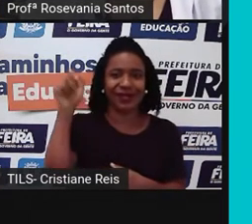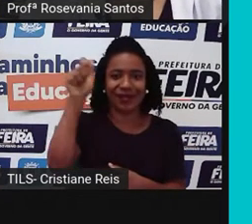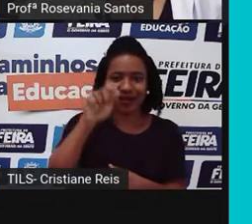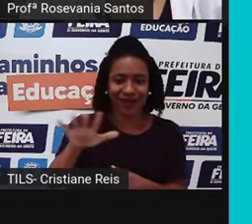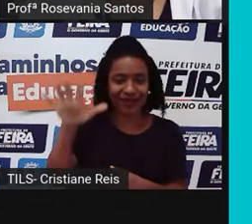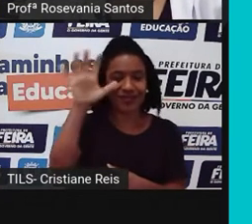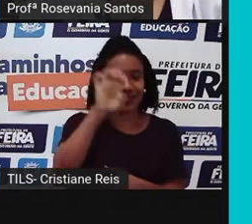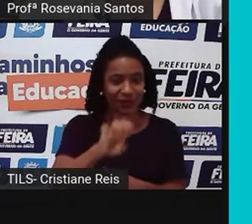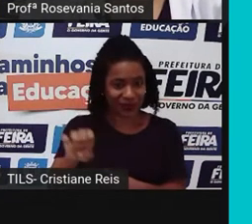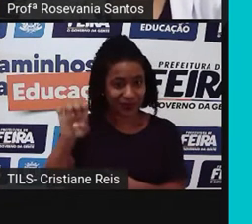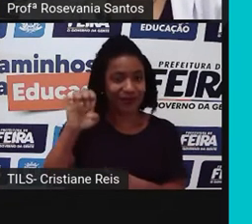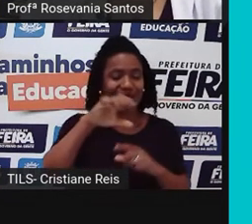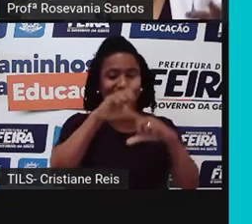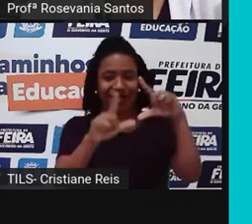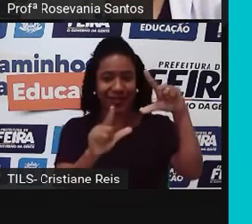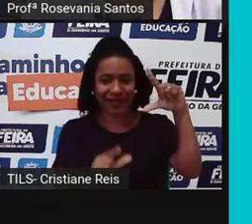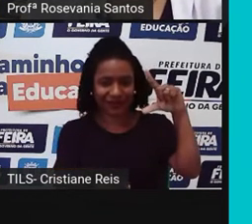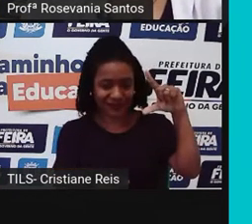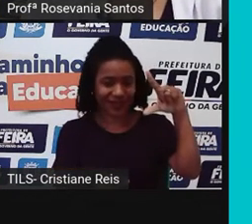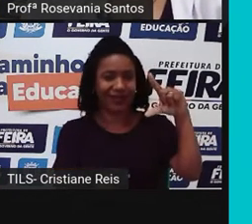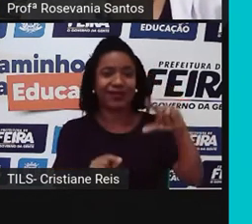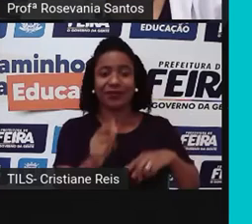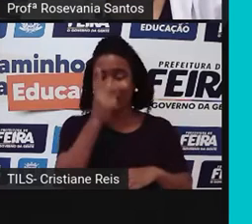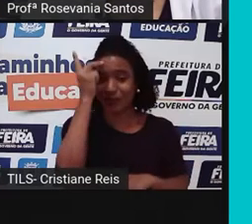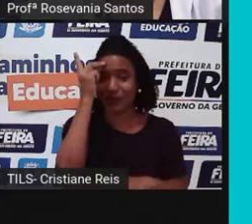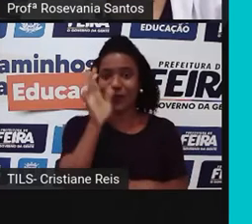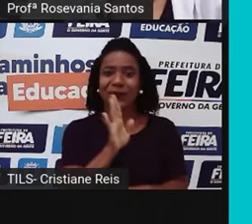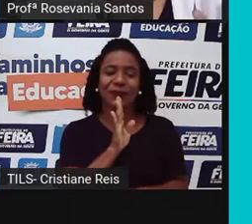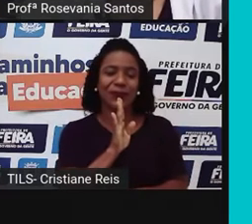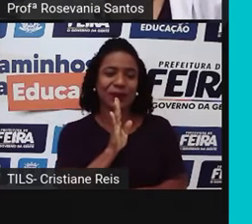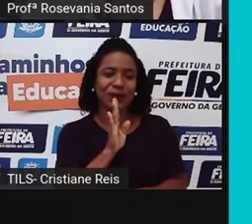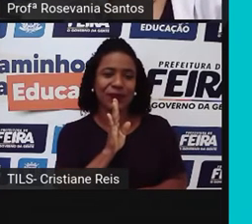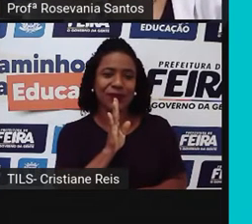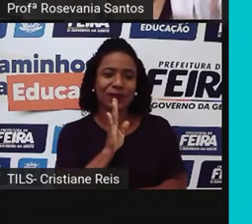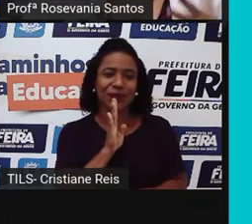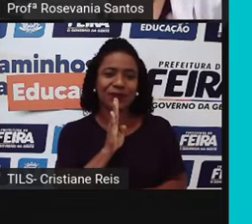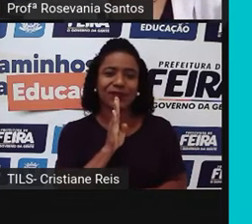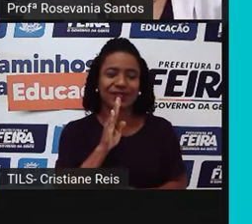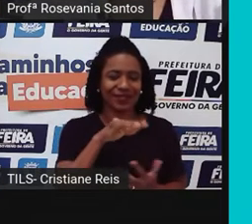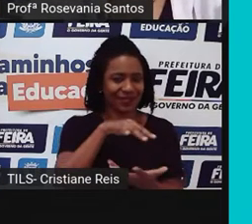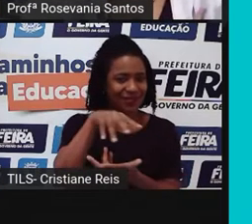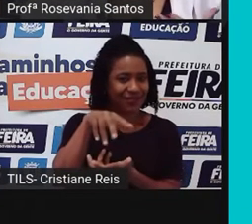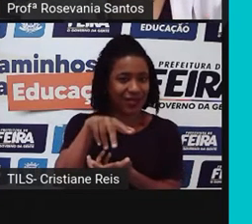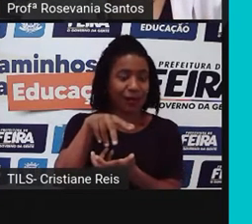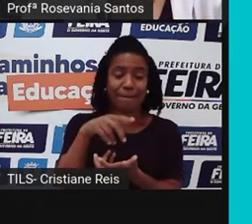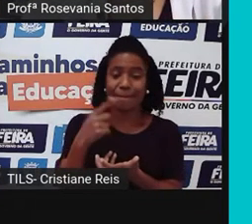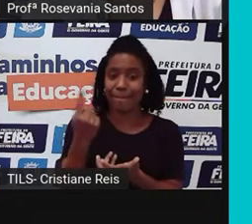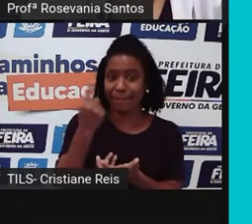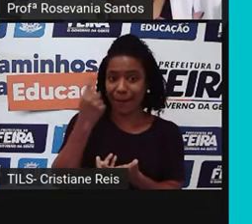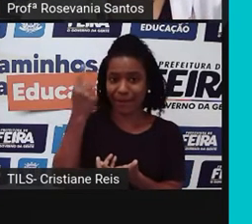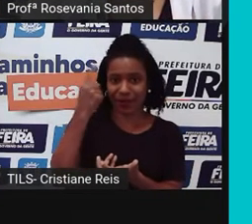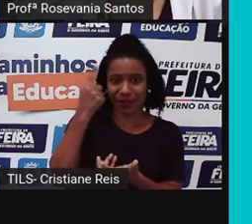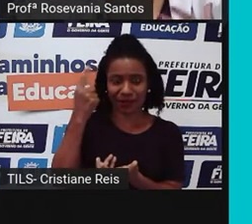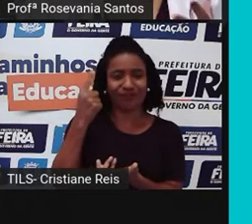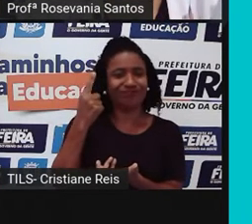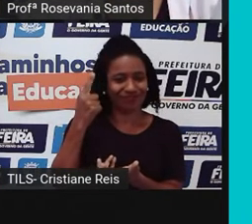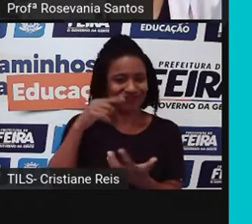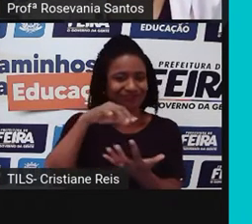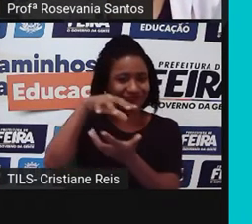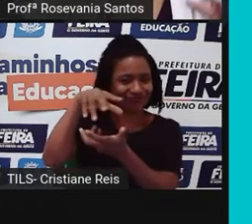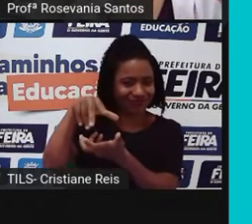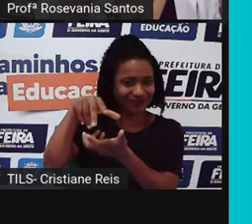antiga, ou seja, era a parte conhecida que se tinha. Para você que já estudou, né, todo o processo de formação